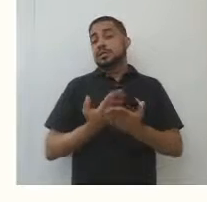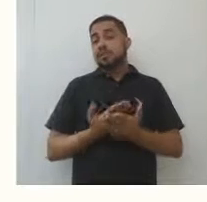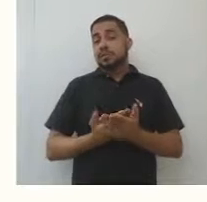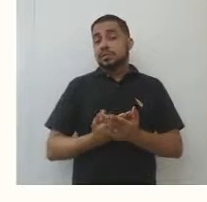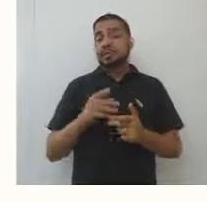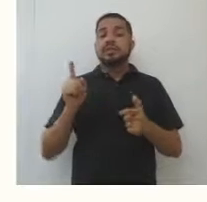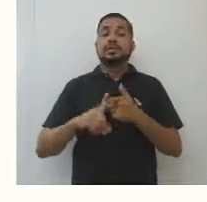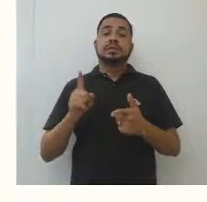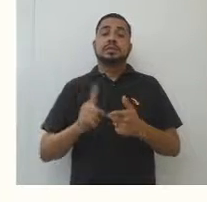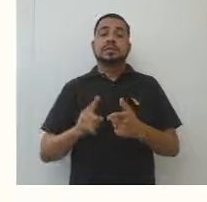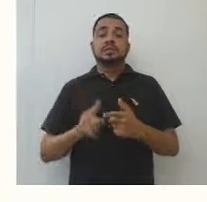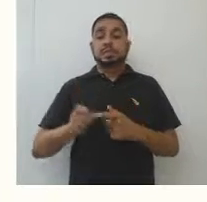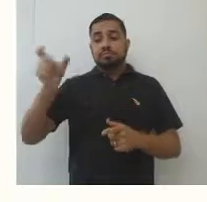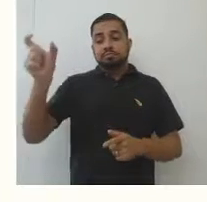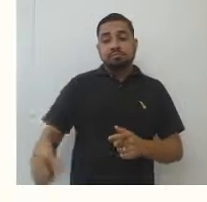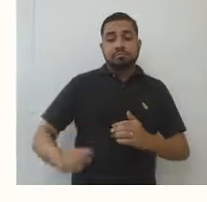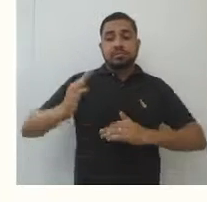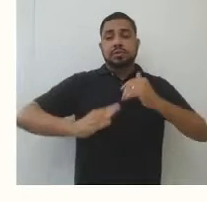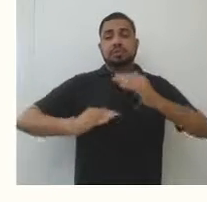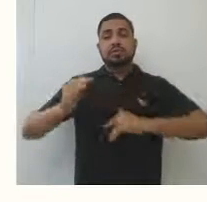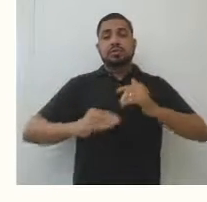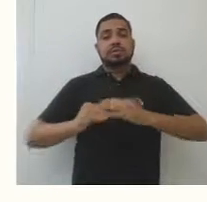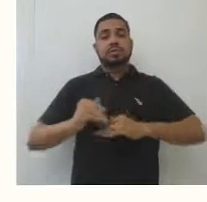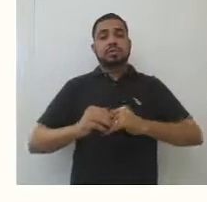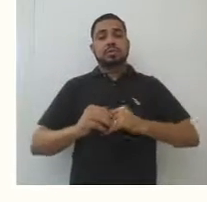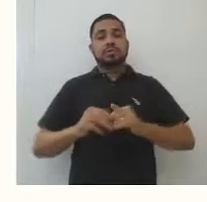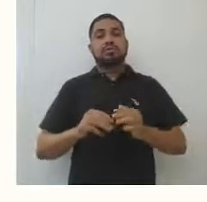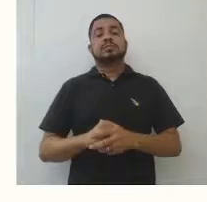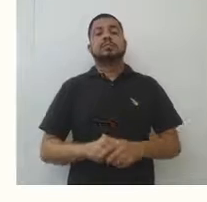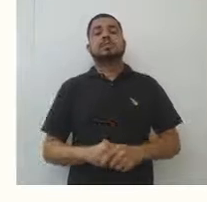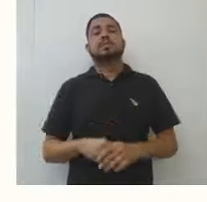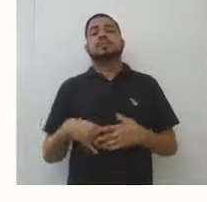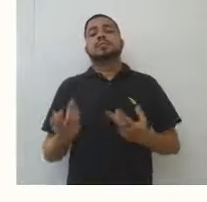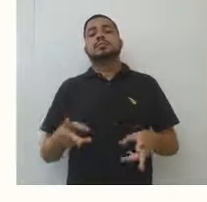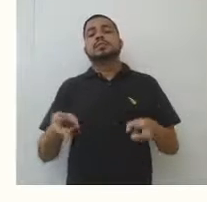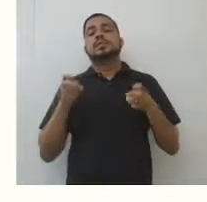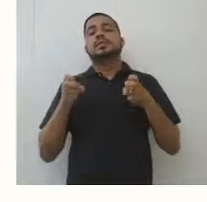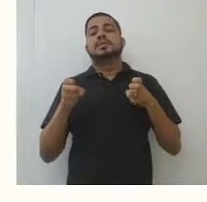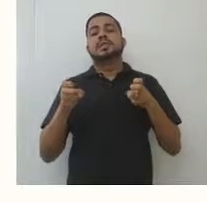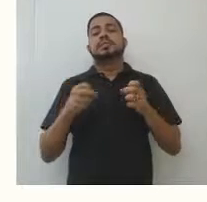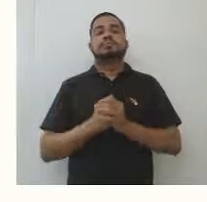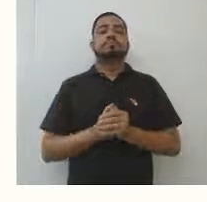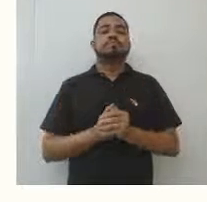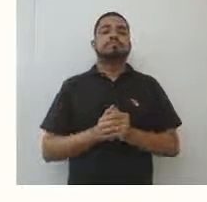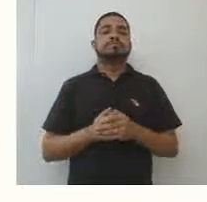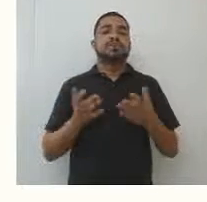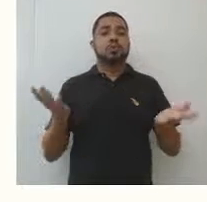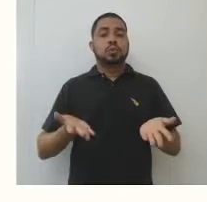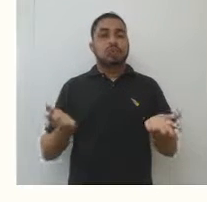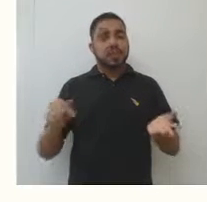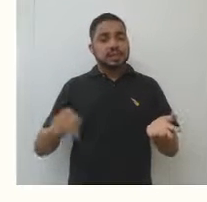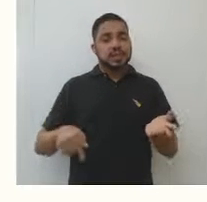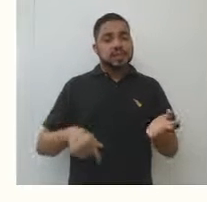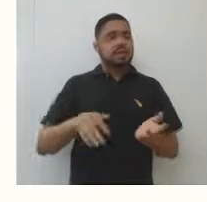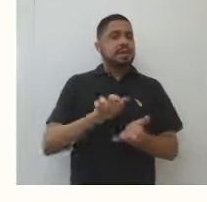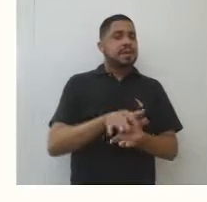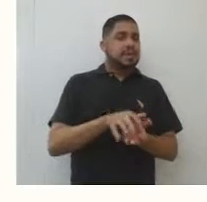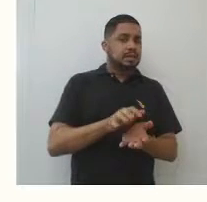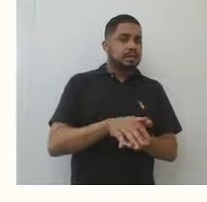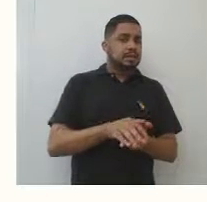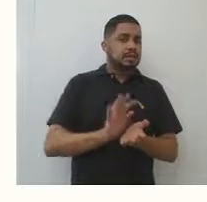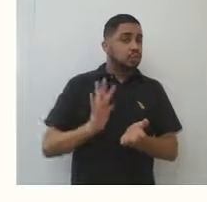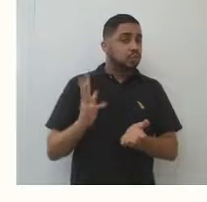trainer. E aí, o que é que a gente pode observar? Que atualmente, aqui em Pernambuco, em